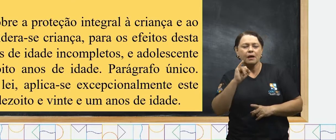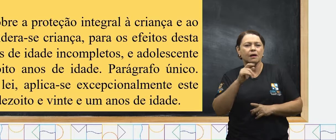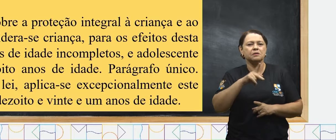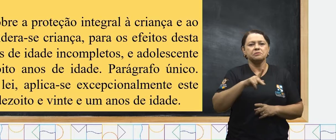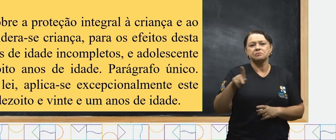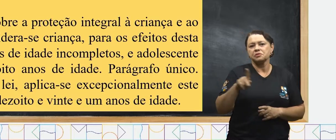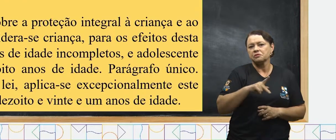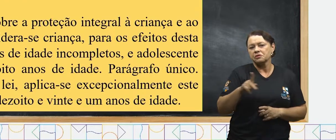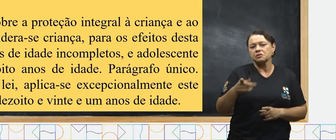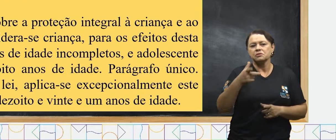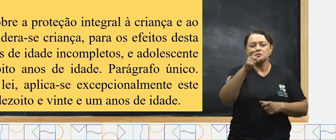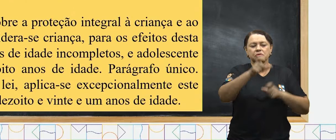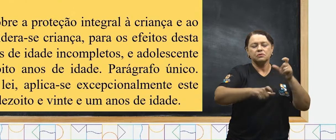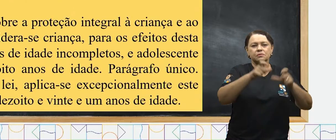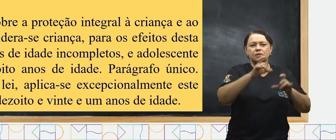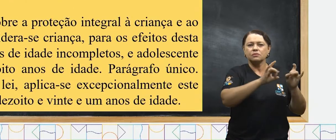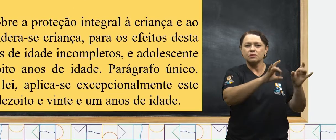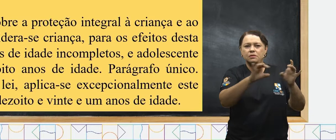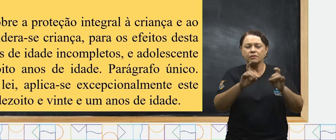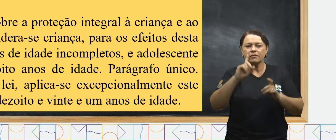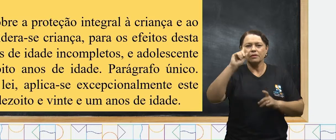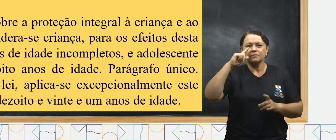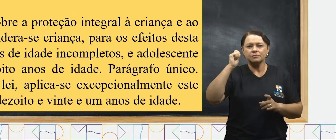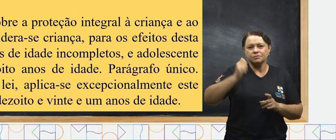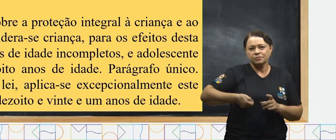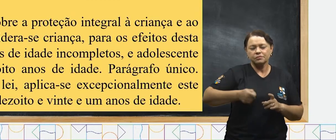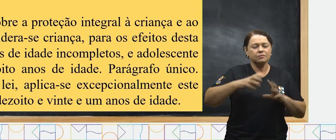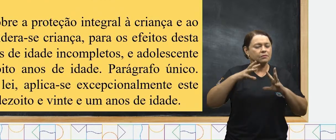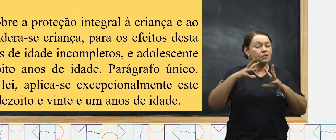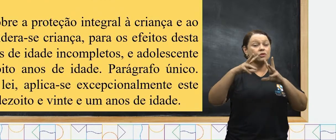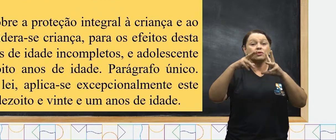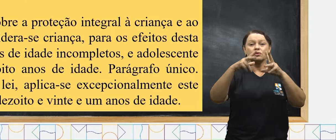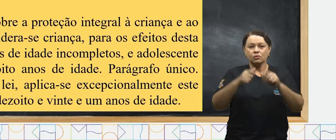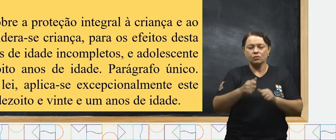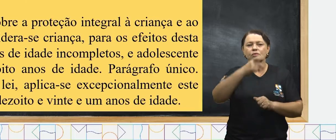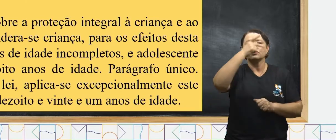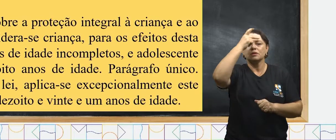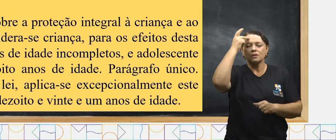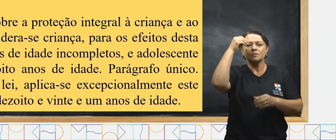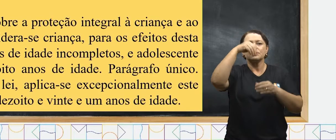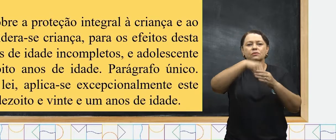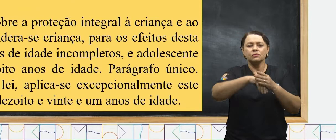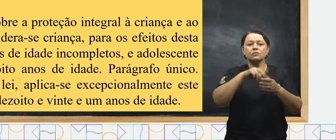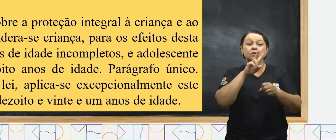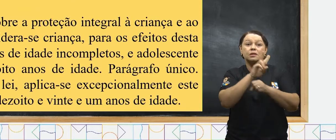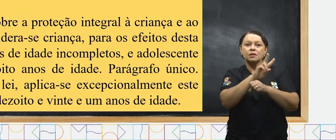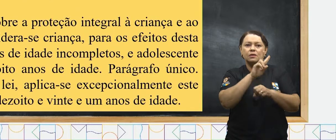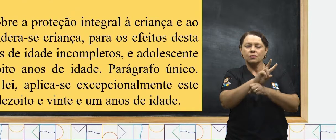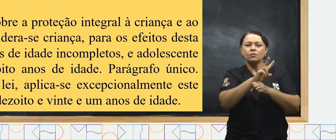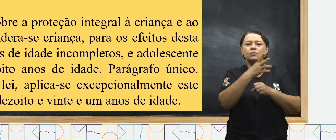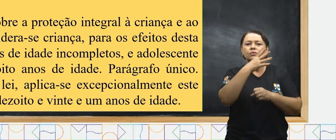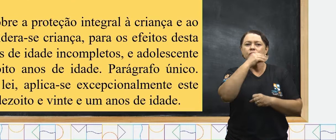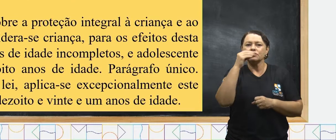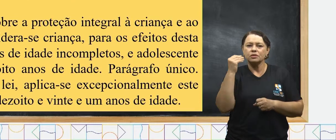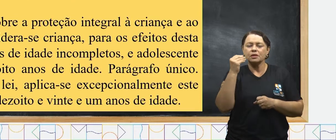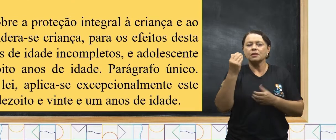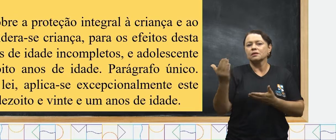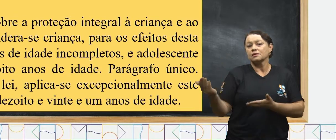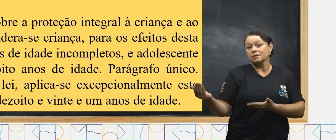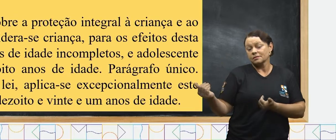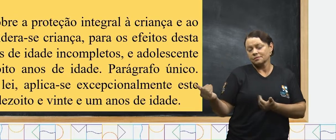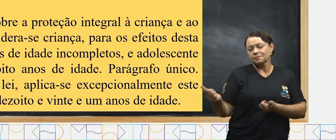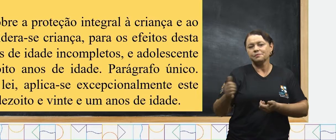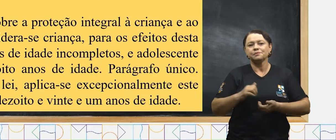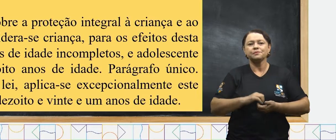professores, vendedores, juízes e todos aqueles que lidam com crianças e adolescentes.